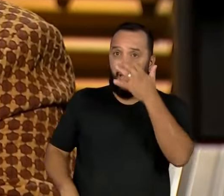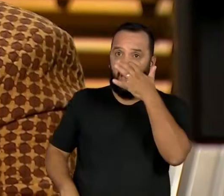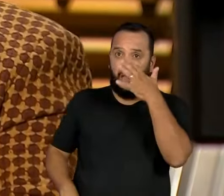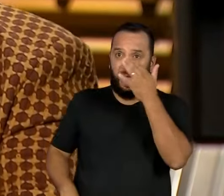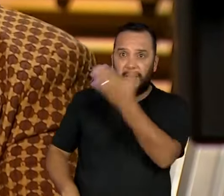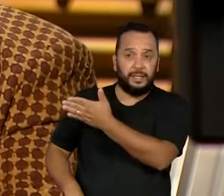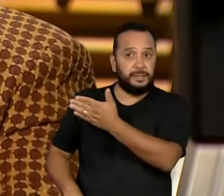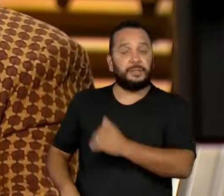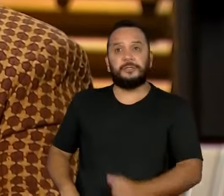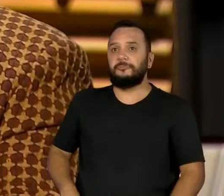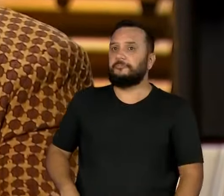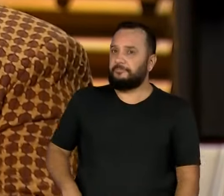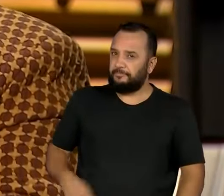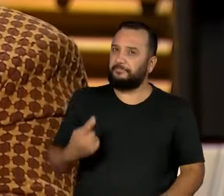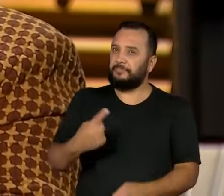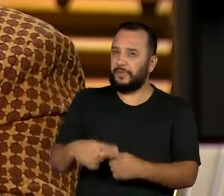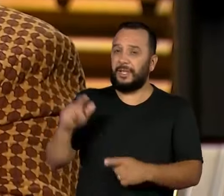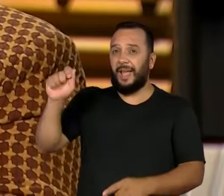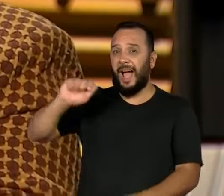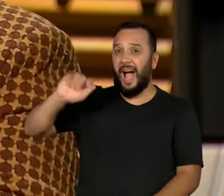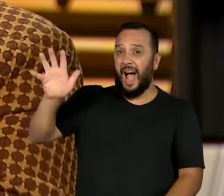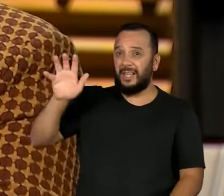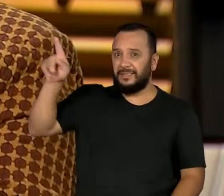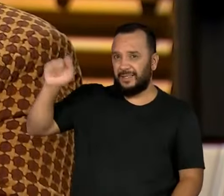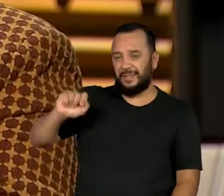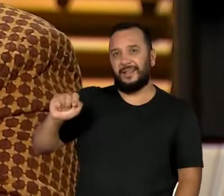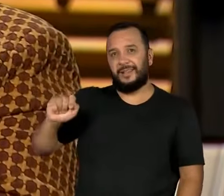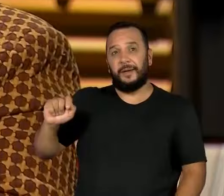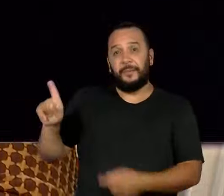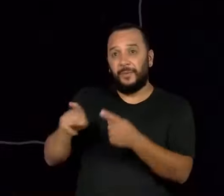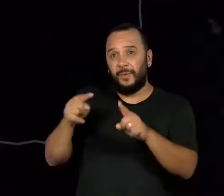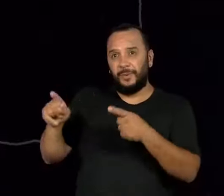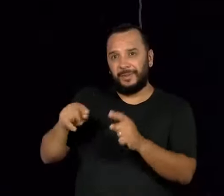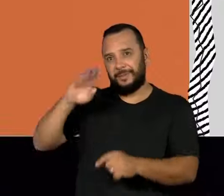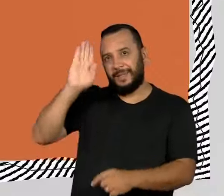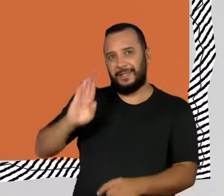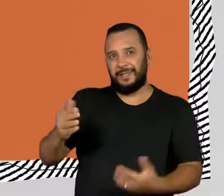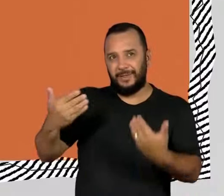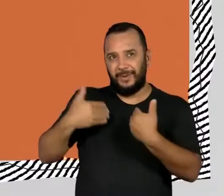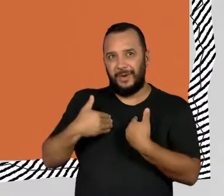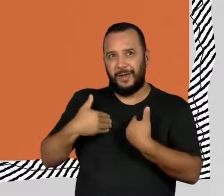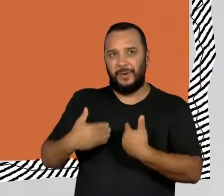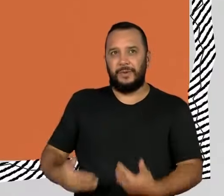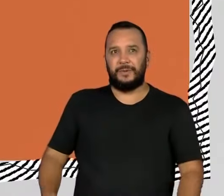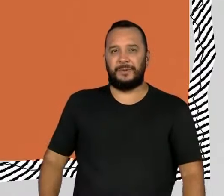de para essas pessoas música brasileira sou eu sabe assim